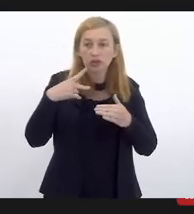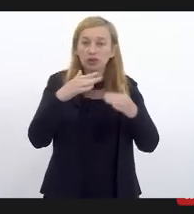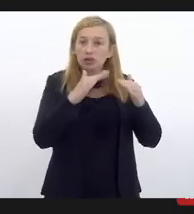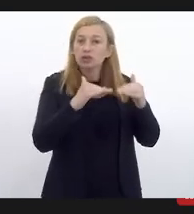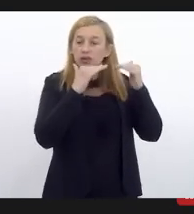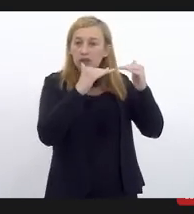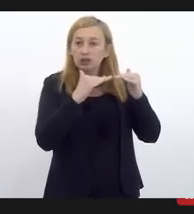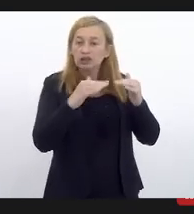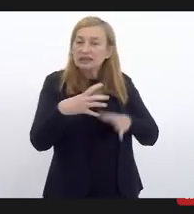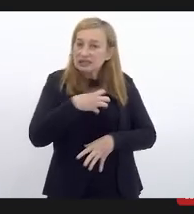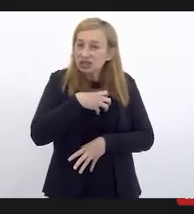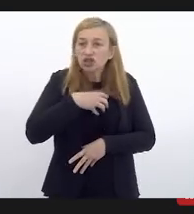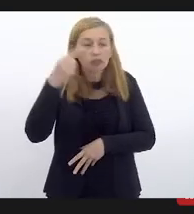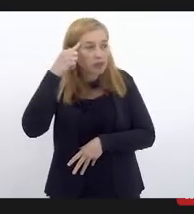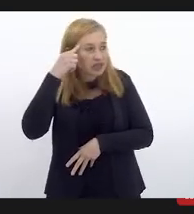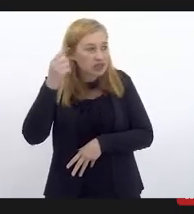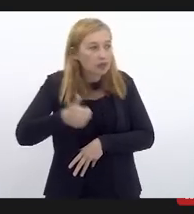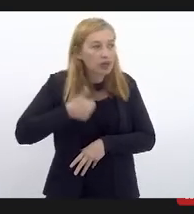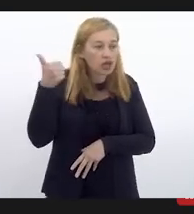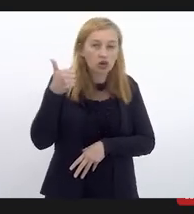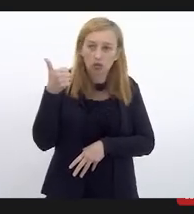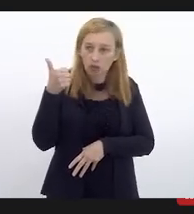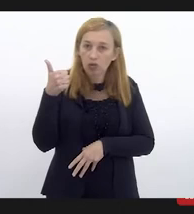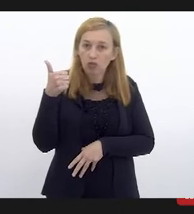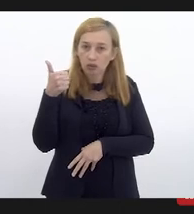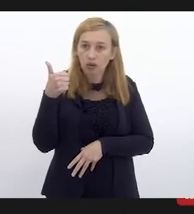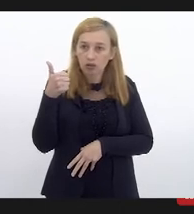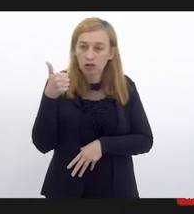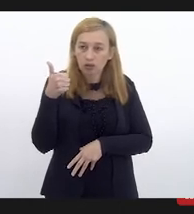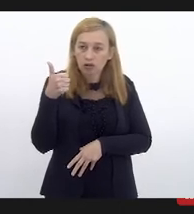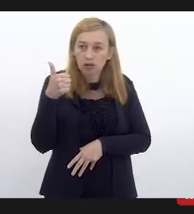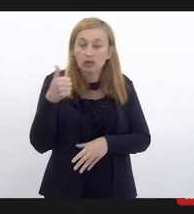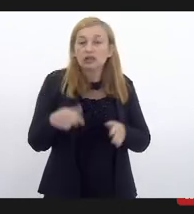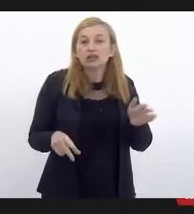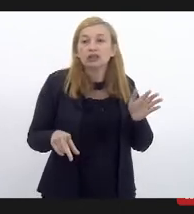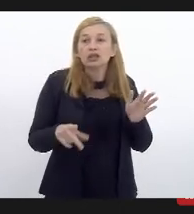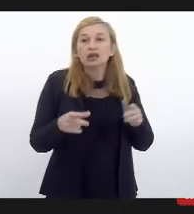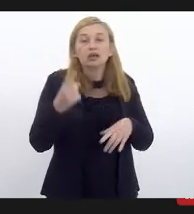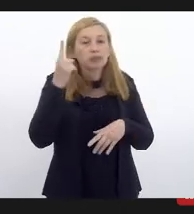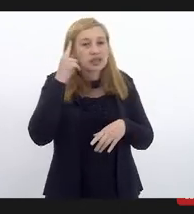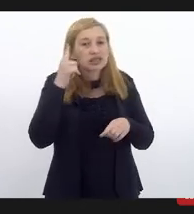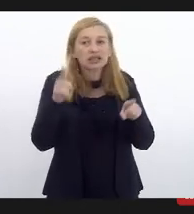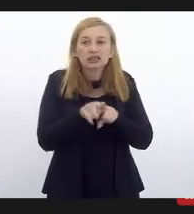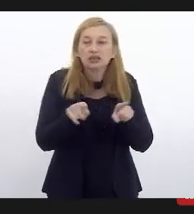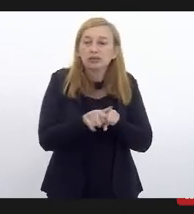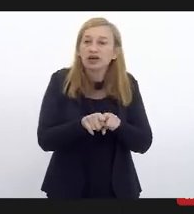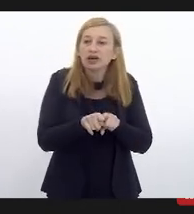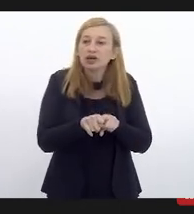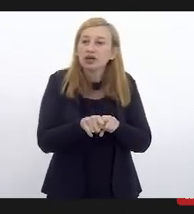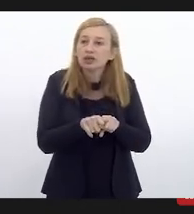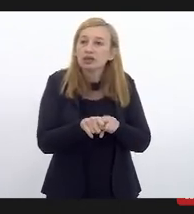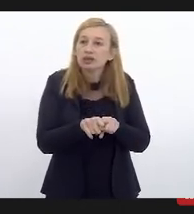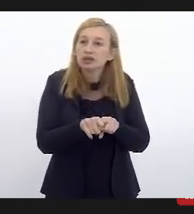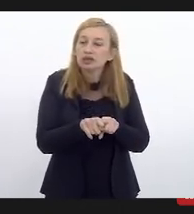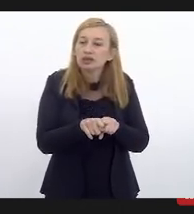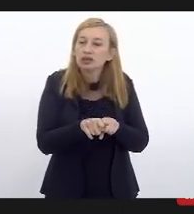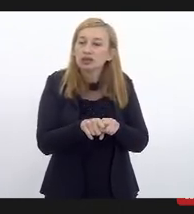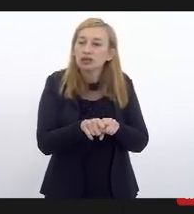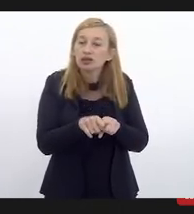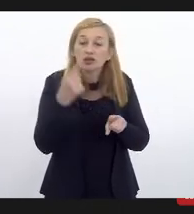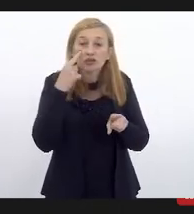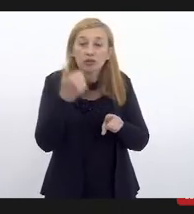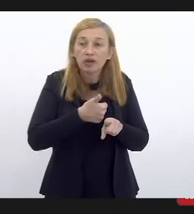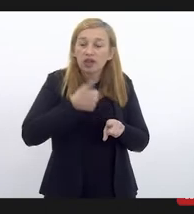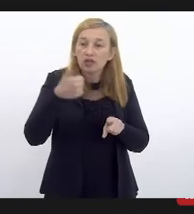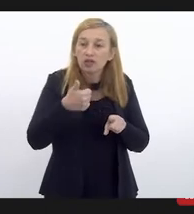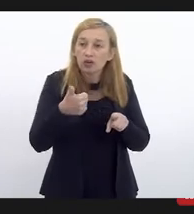sentido para pensar os melhores destinos em termos de legislação, mas refletir se talvez não coubesse restringir um pouco a aplicação